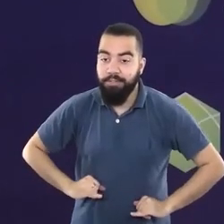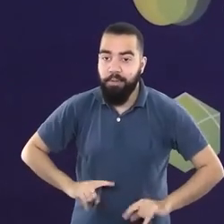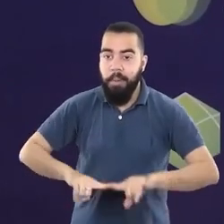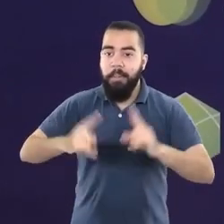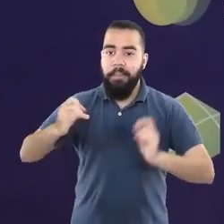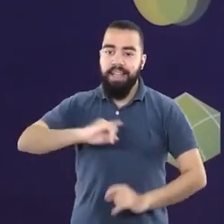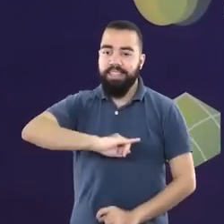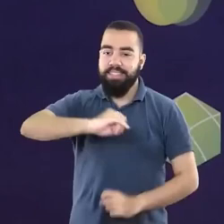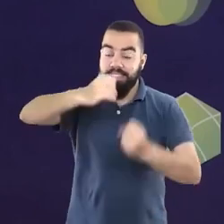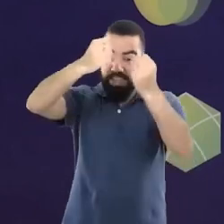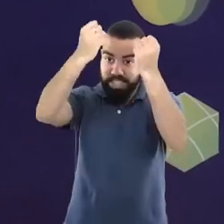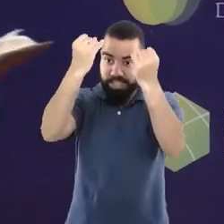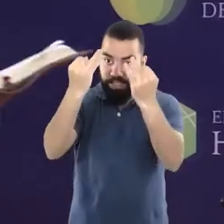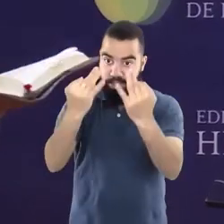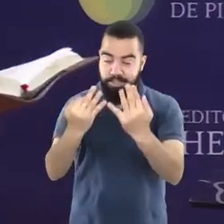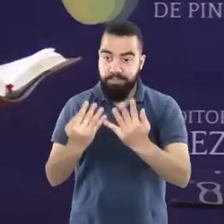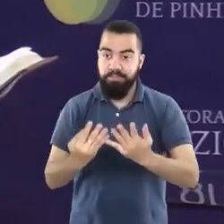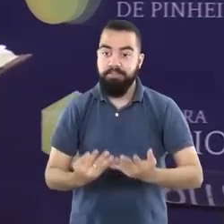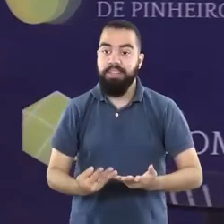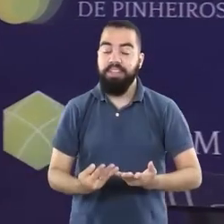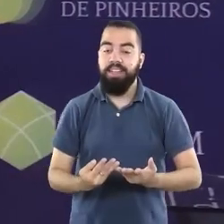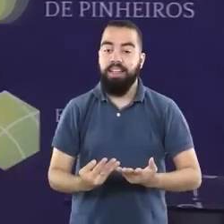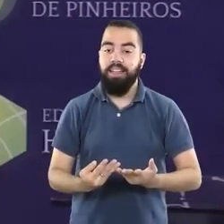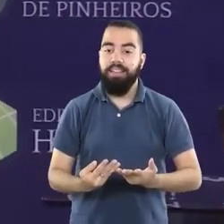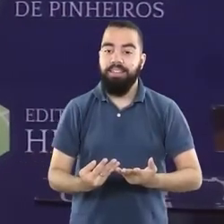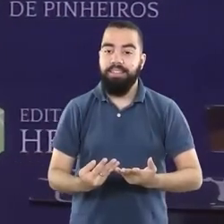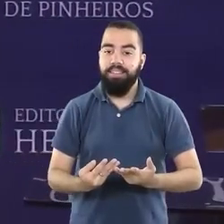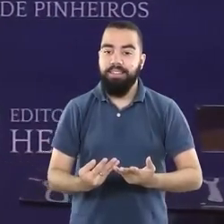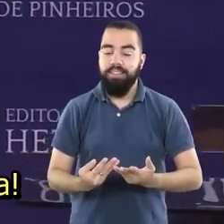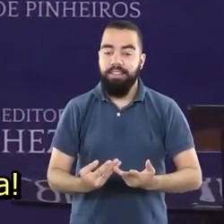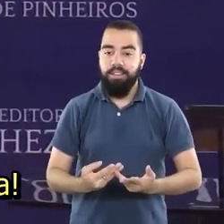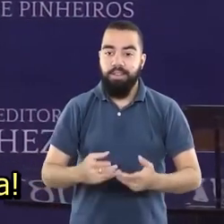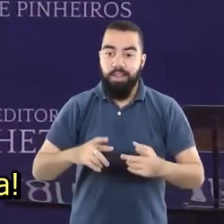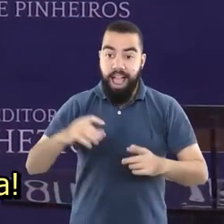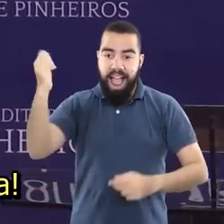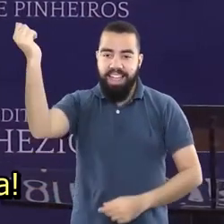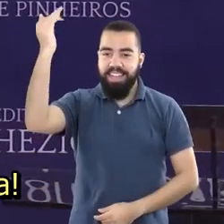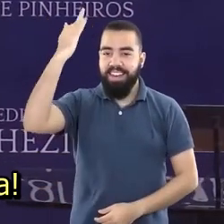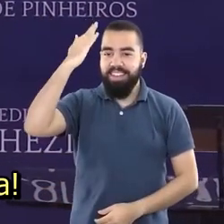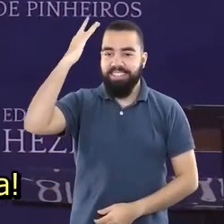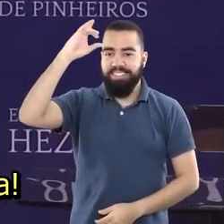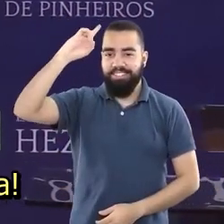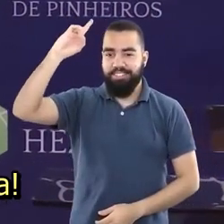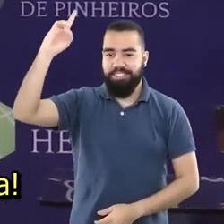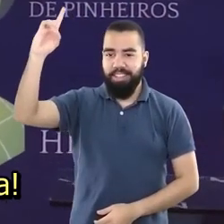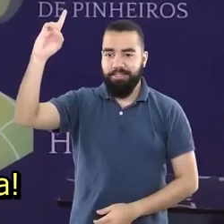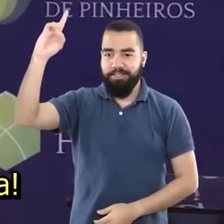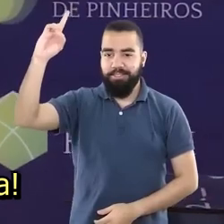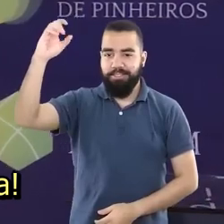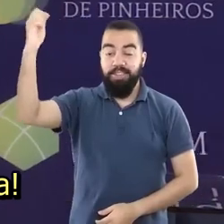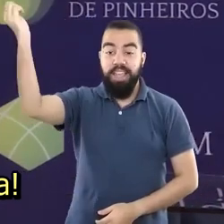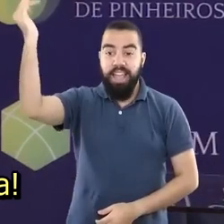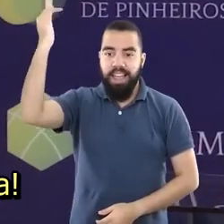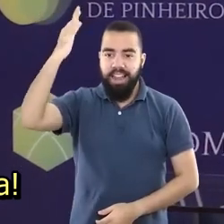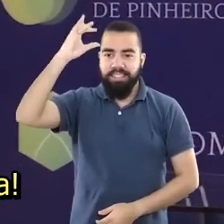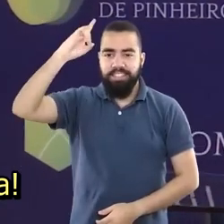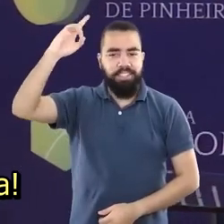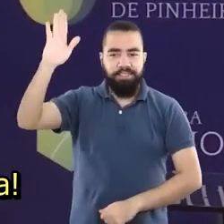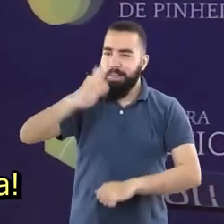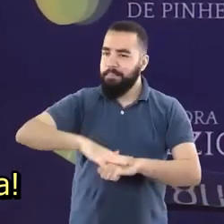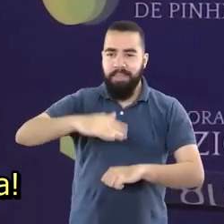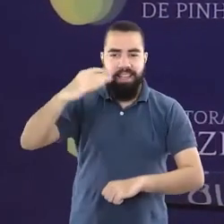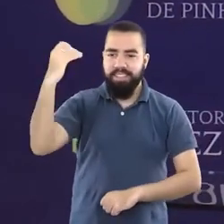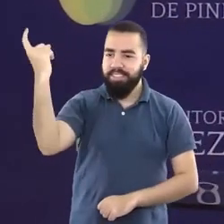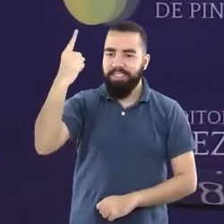para dizer que por mais profundo que seja o poço do seu sofrimento, a graça de Deus é suficiente para ir mais fundo ainda e tirar você de